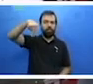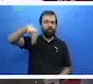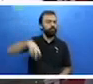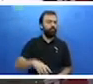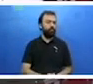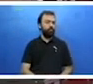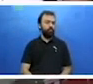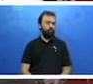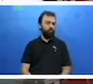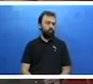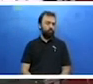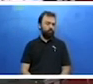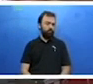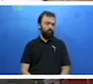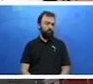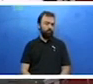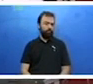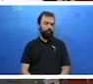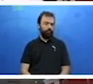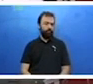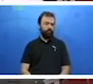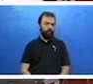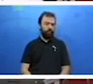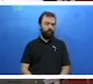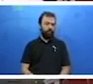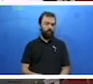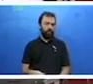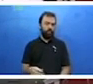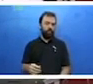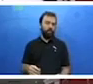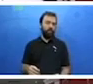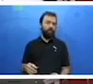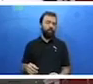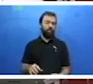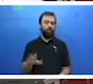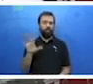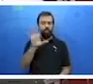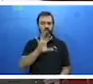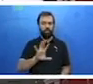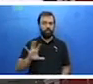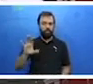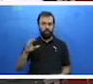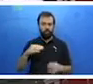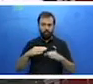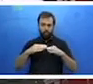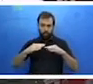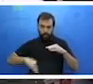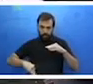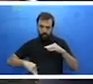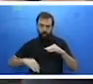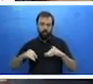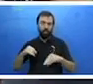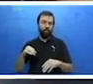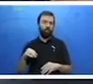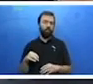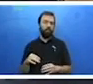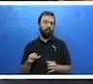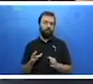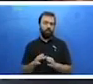milhões. Qual que tem a menor? Olhando aqui, a região Sul, com